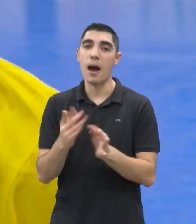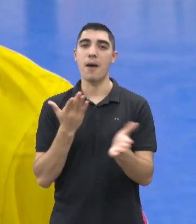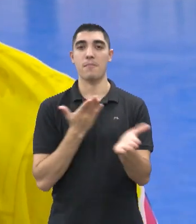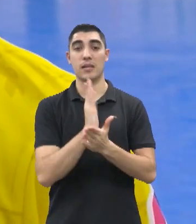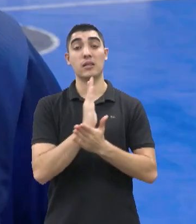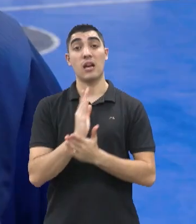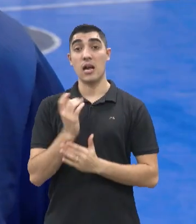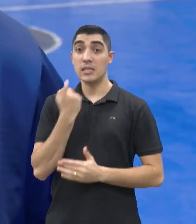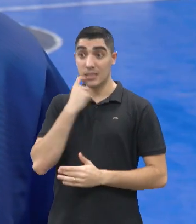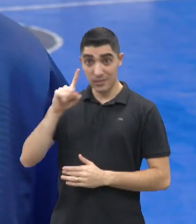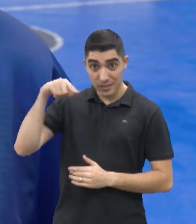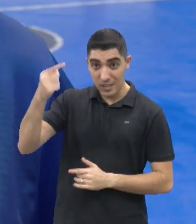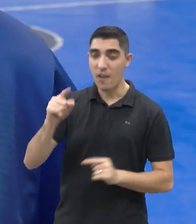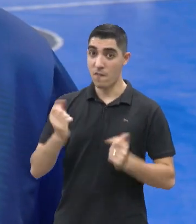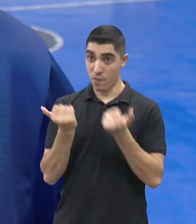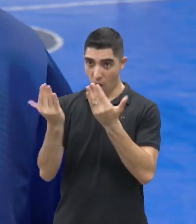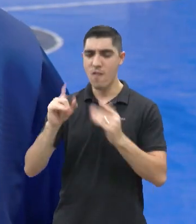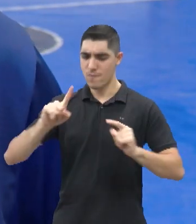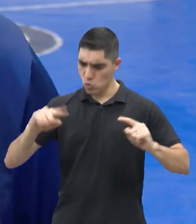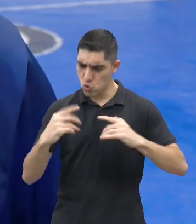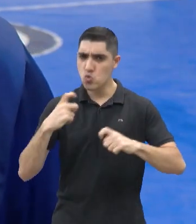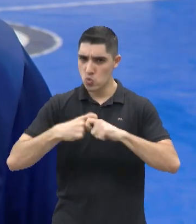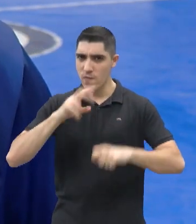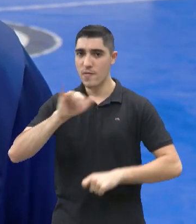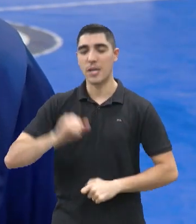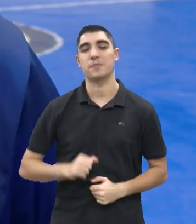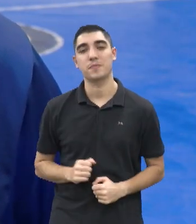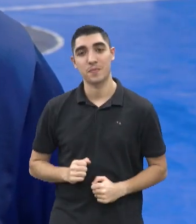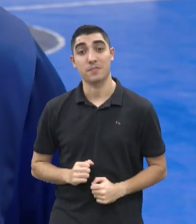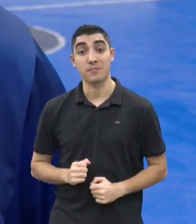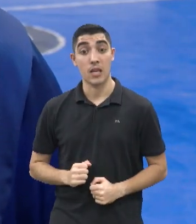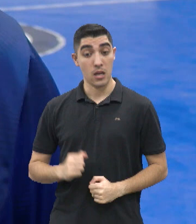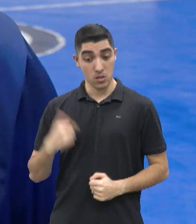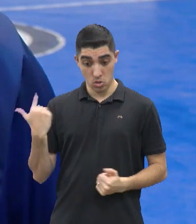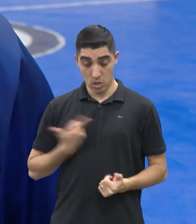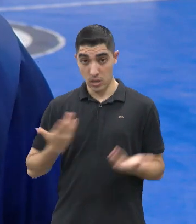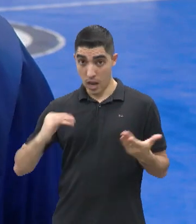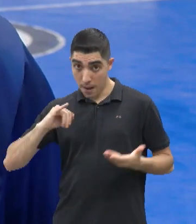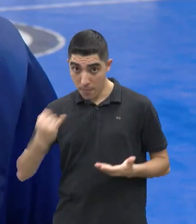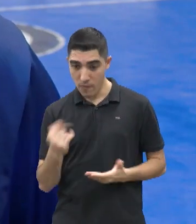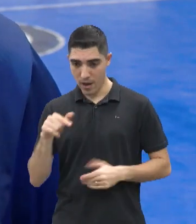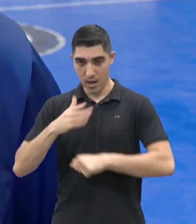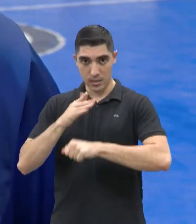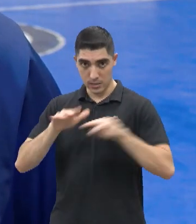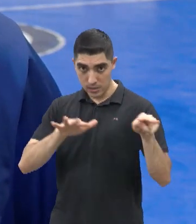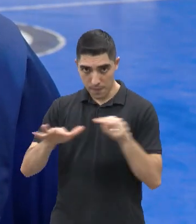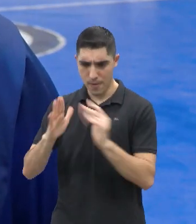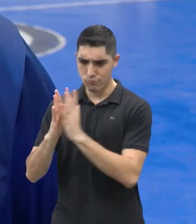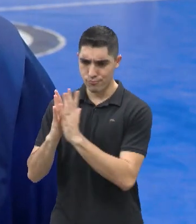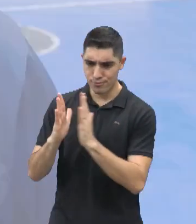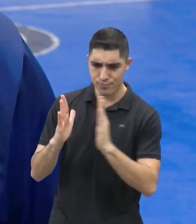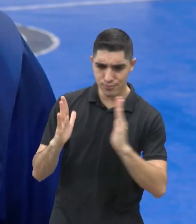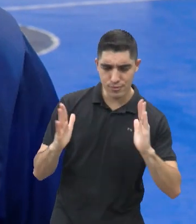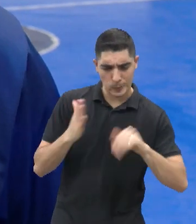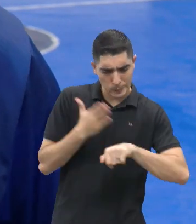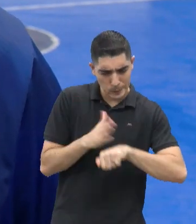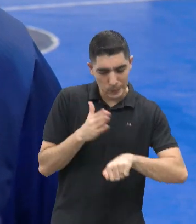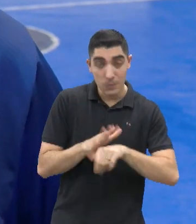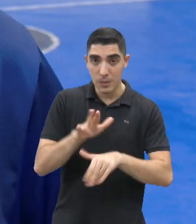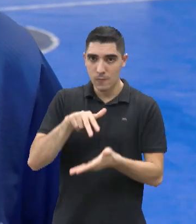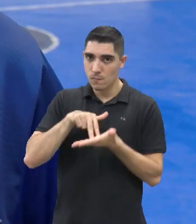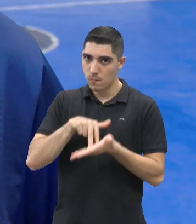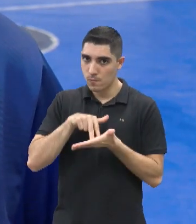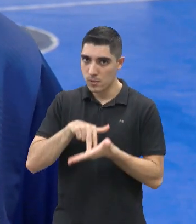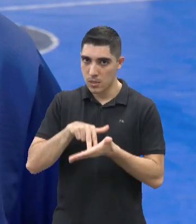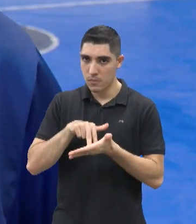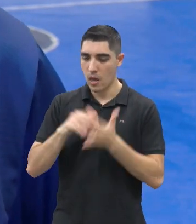Chapecó vai ser outro grande jogo. A gente vai para Chapecó, primeiro nós vamos fazer uma semana de treino, vamos para Chapecó com o pé no chão. A gente sabe que lá é